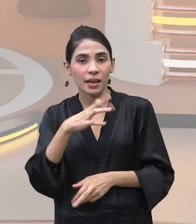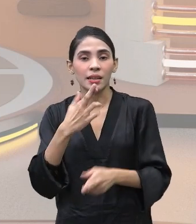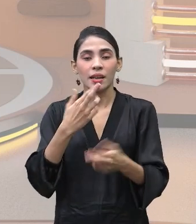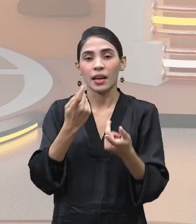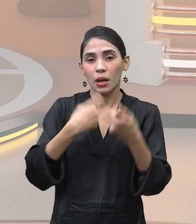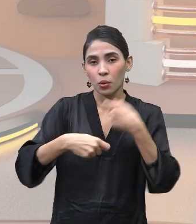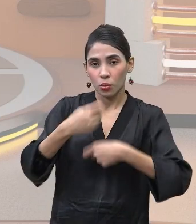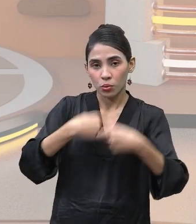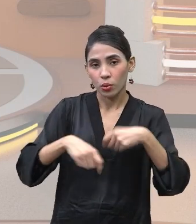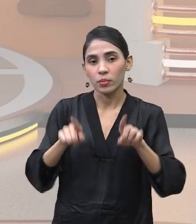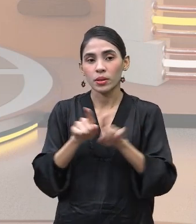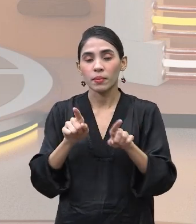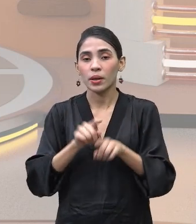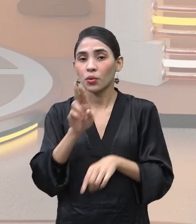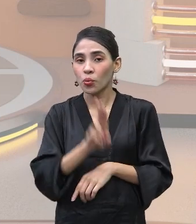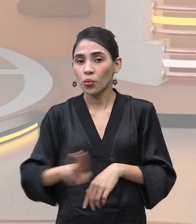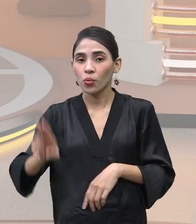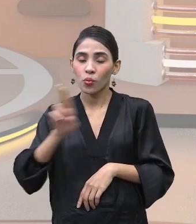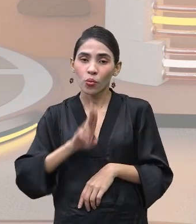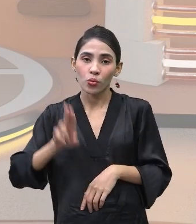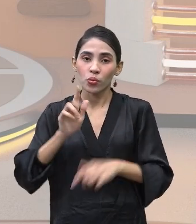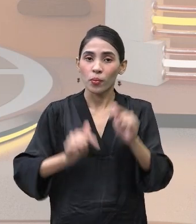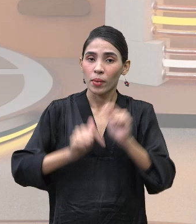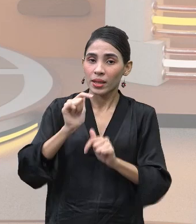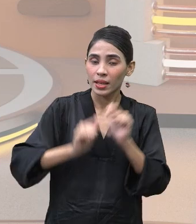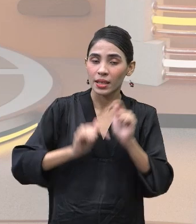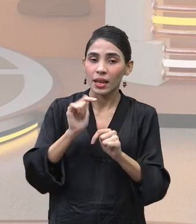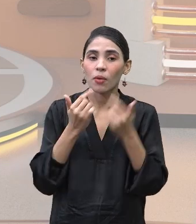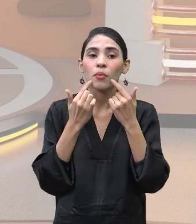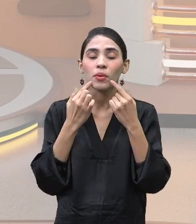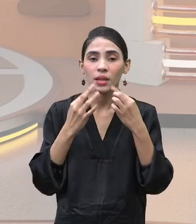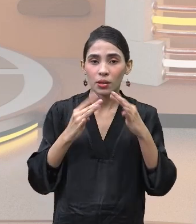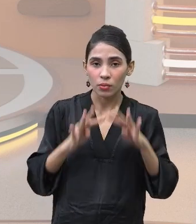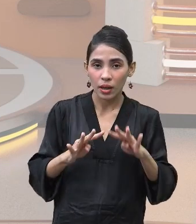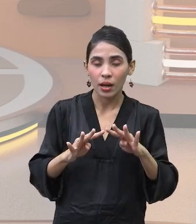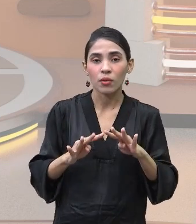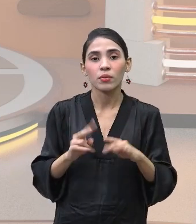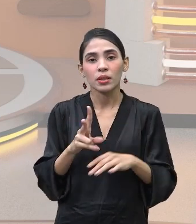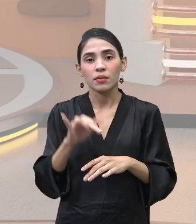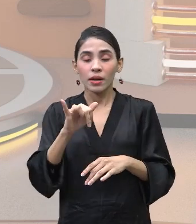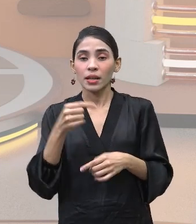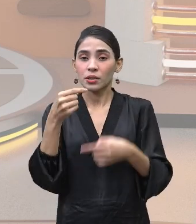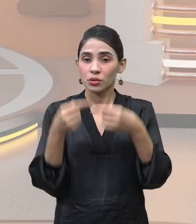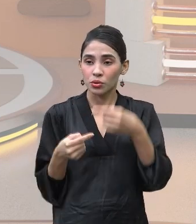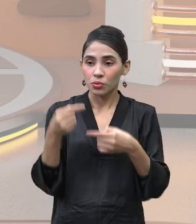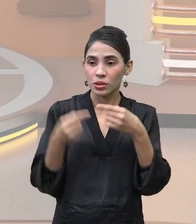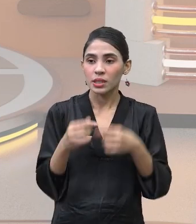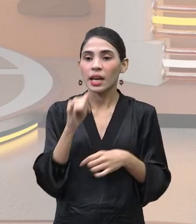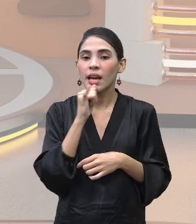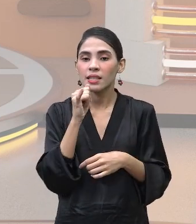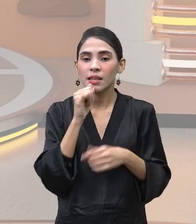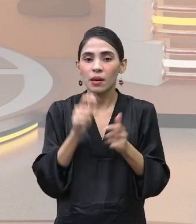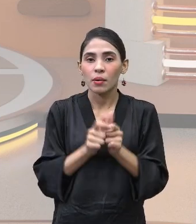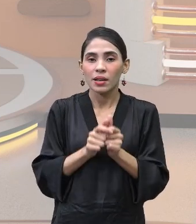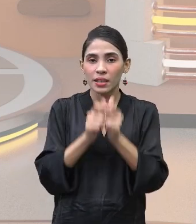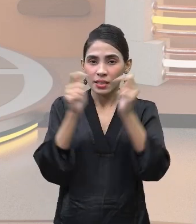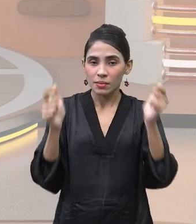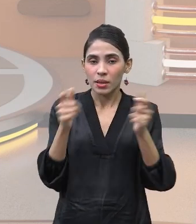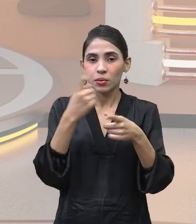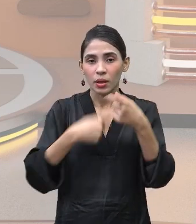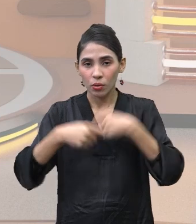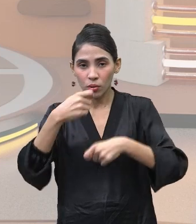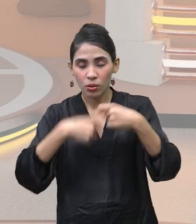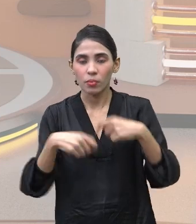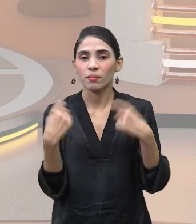né, sobre o uso dos recursos naturais, onde eles discutiam essa questão em que o crescimento econômico